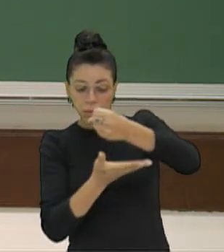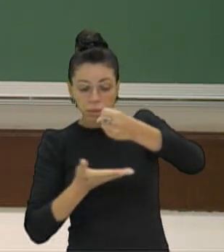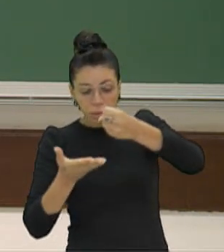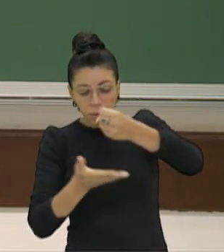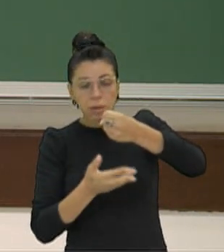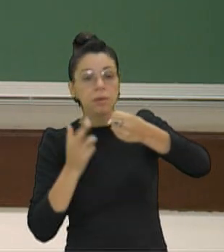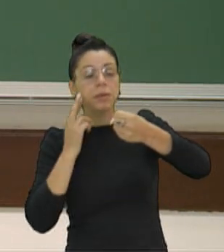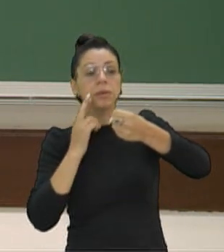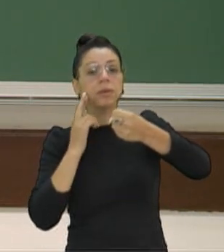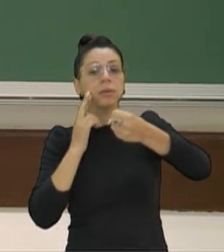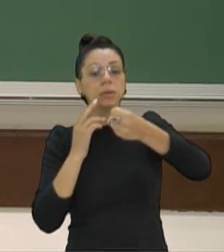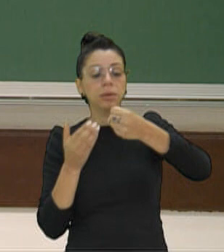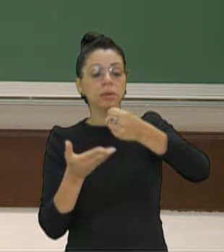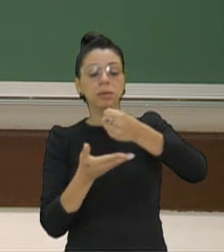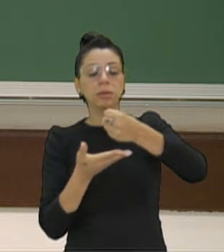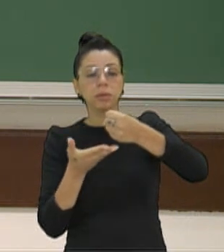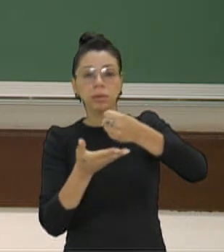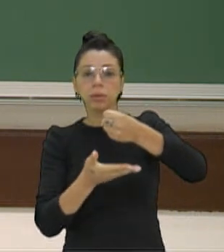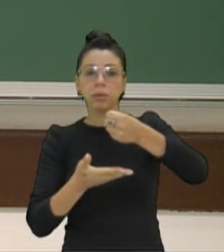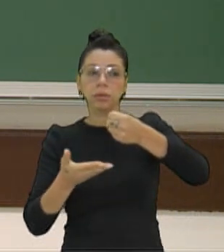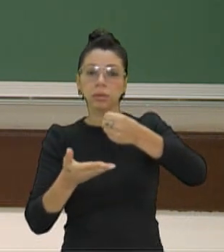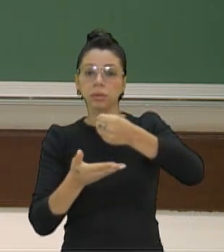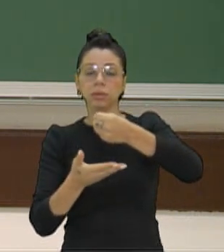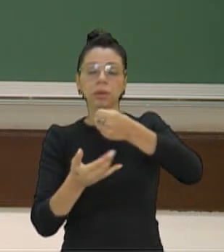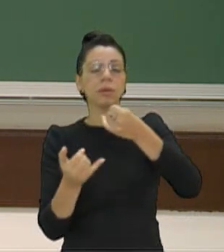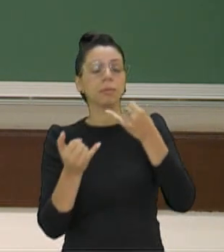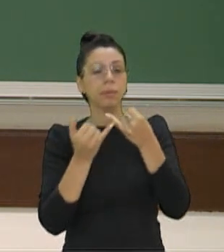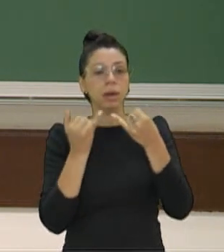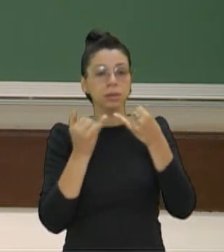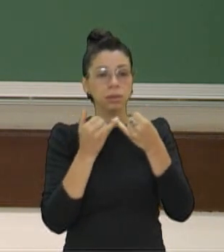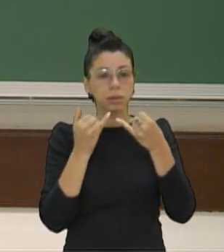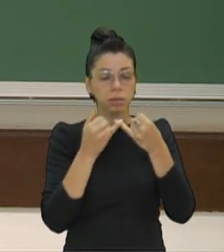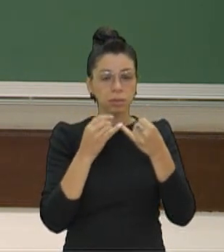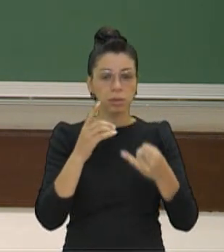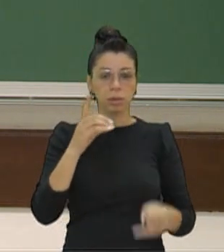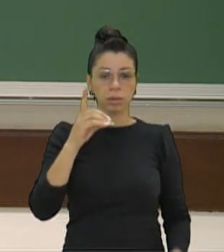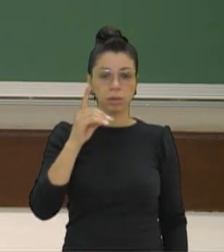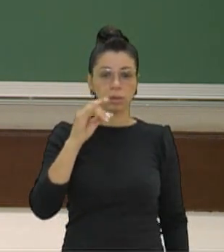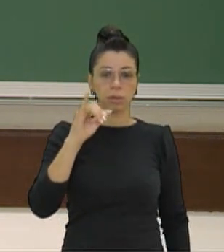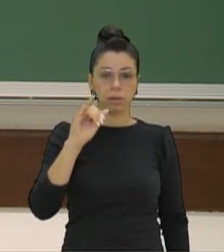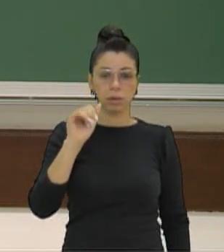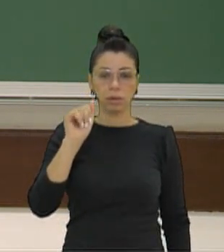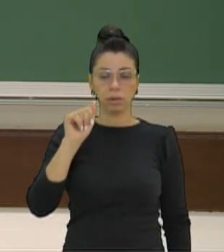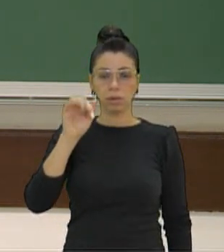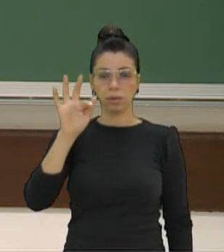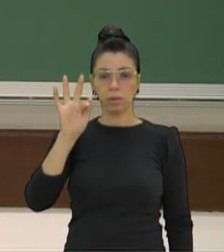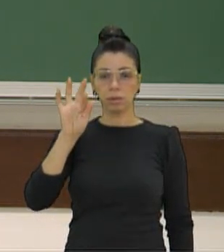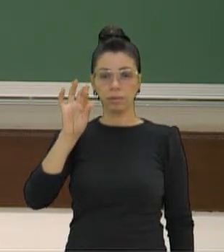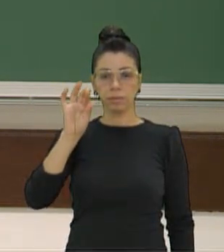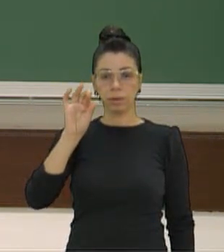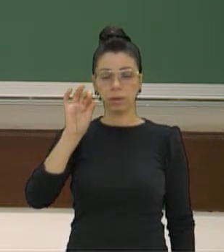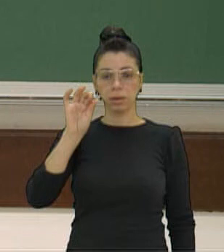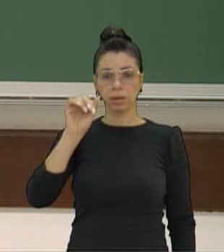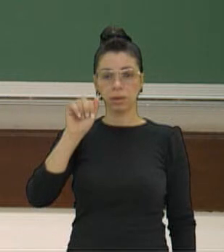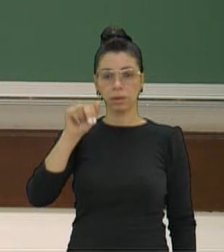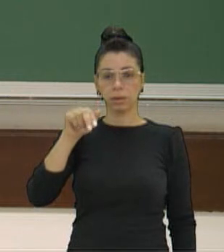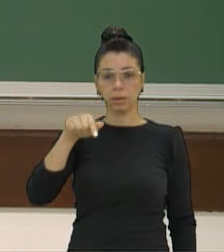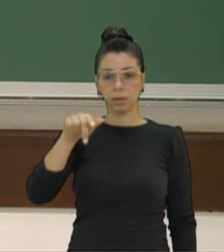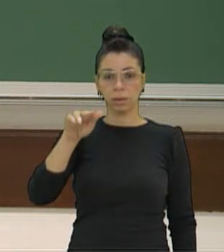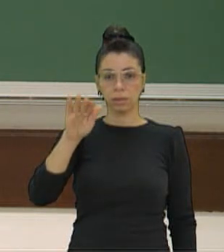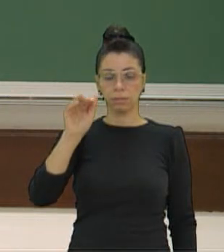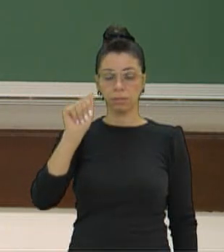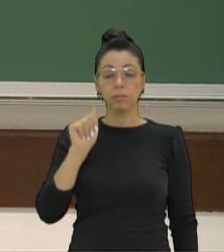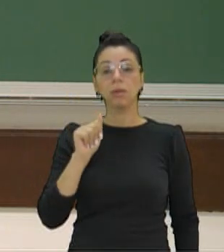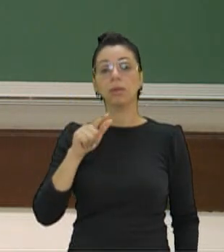está simulando como se fosse o diafragma, um músculo que só os mamíferos têm. O que a